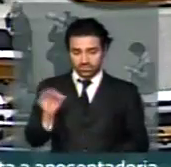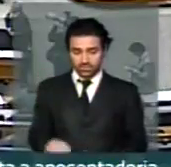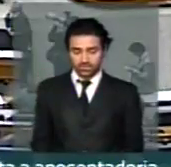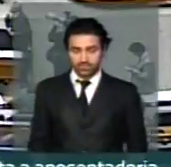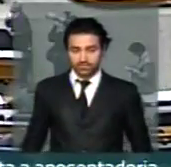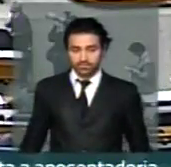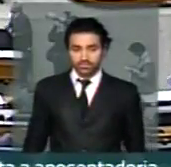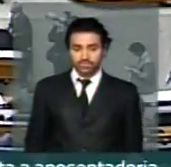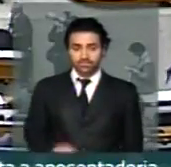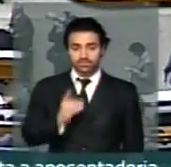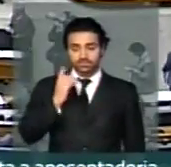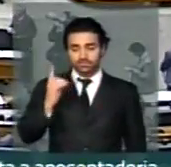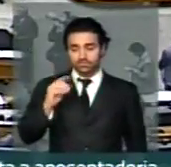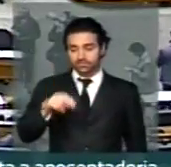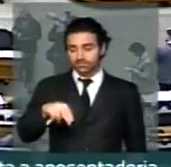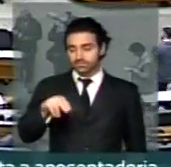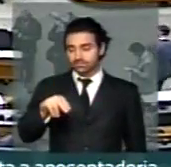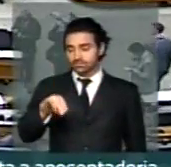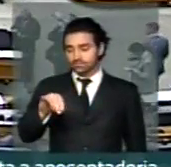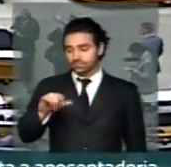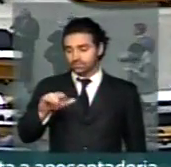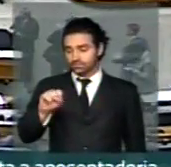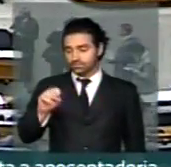Deputado Nilson Leitão, liderança do PSDB.